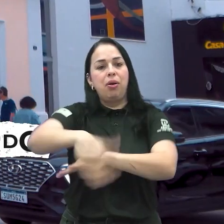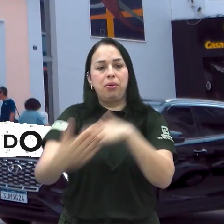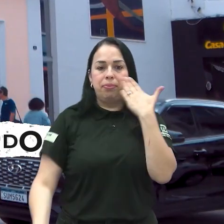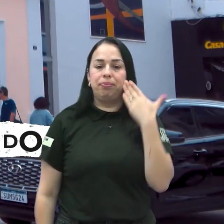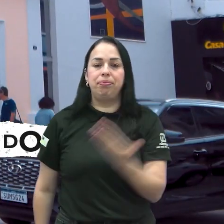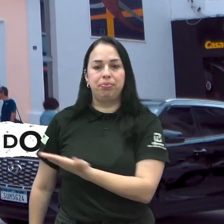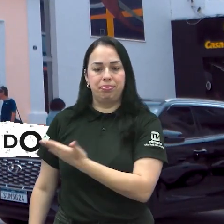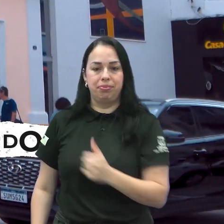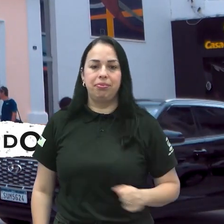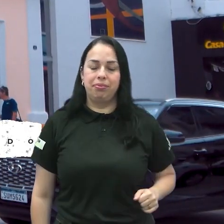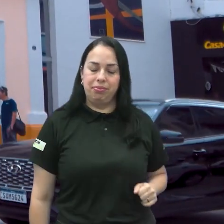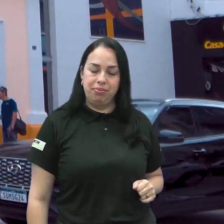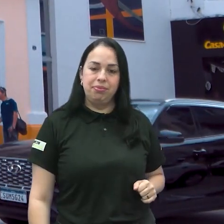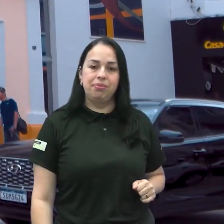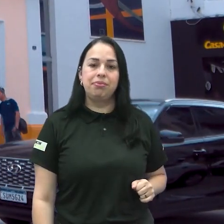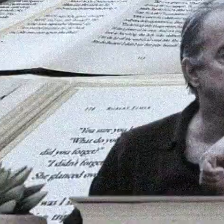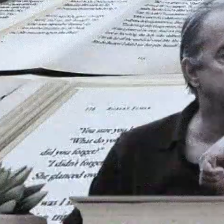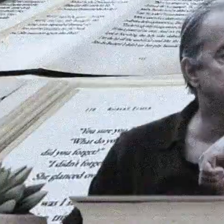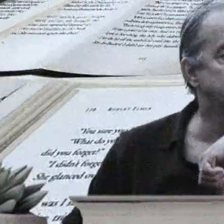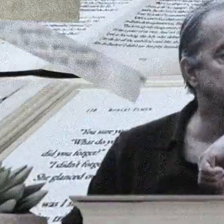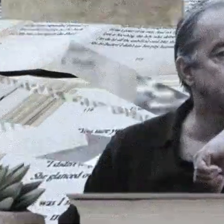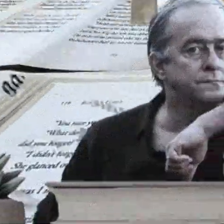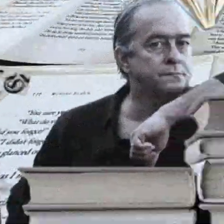número 99, no centro.